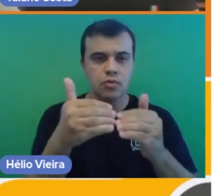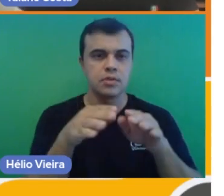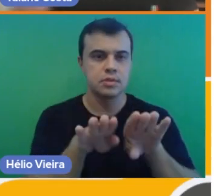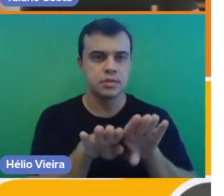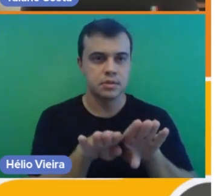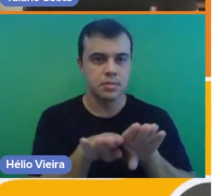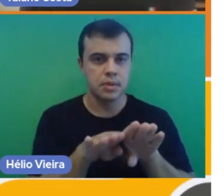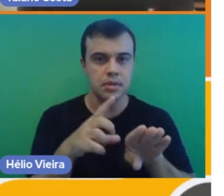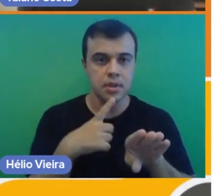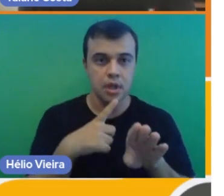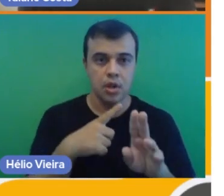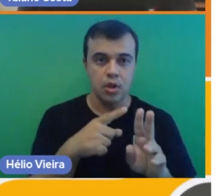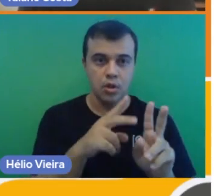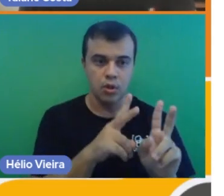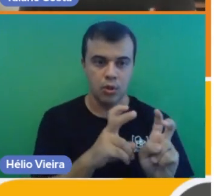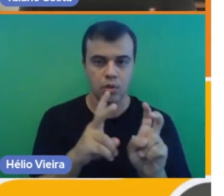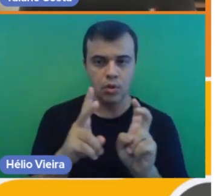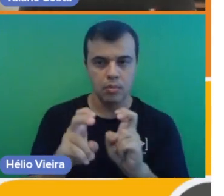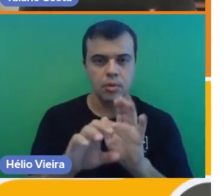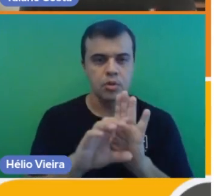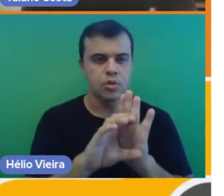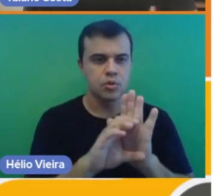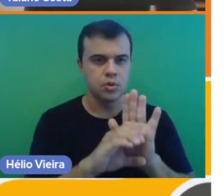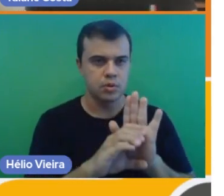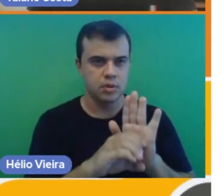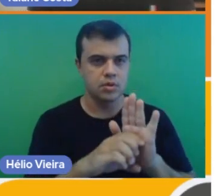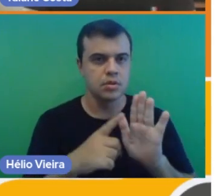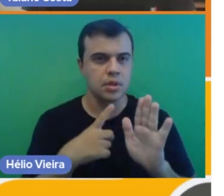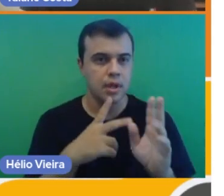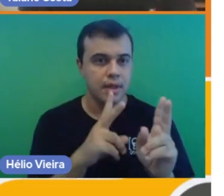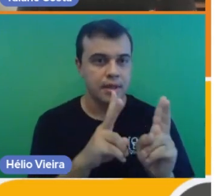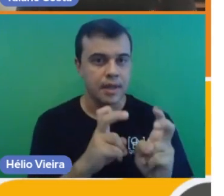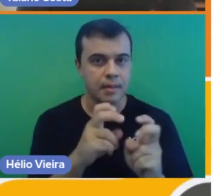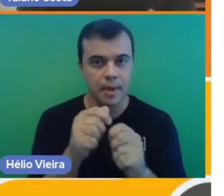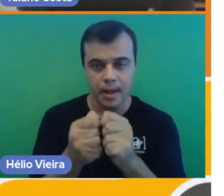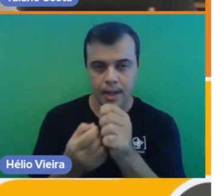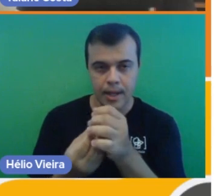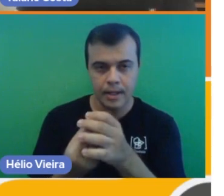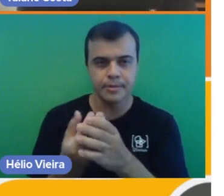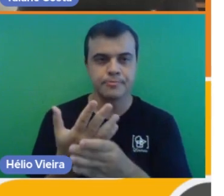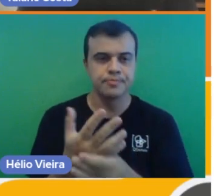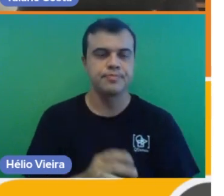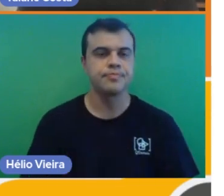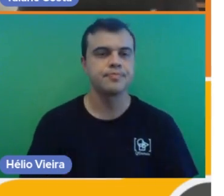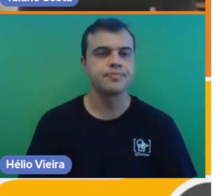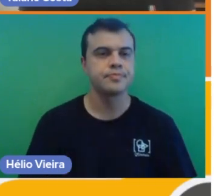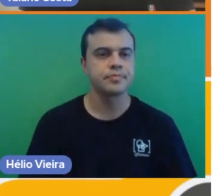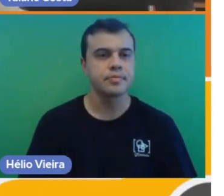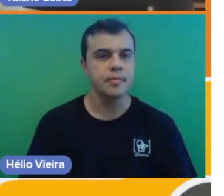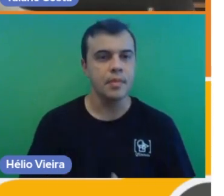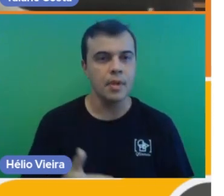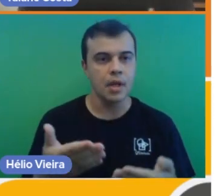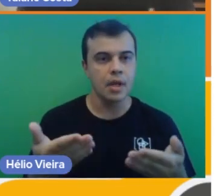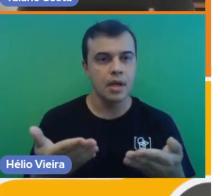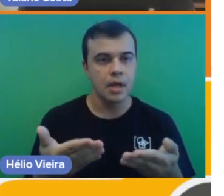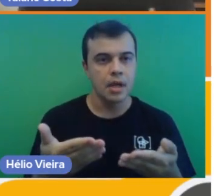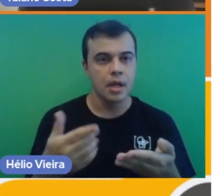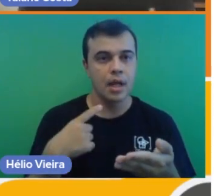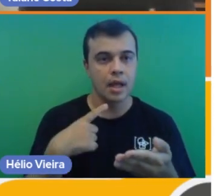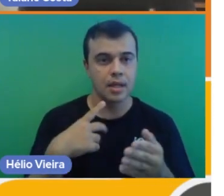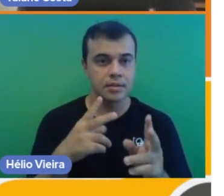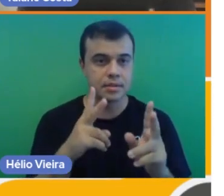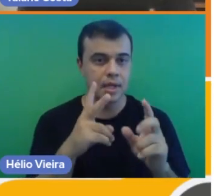Então, esses 2 primeiros conceitos são da parte de criação. A crítica